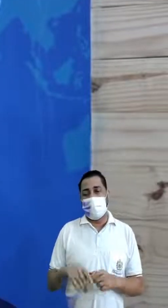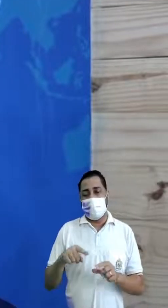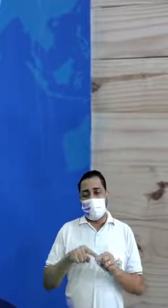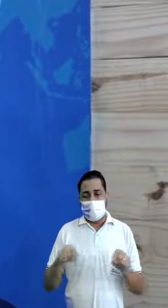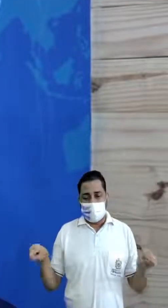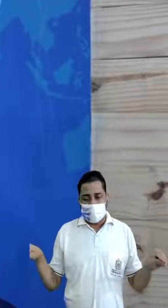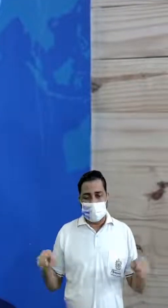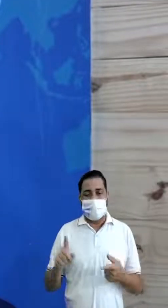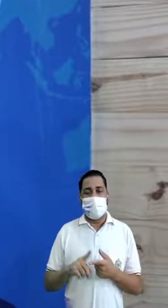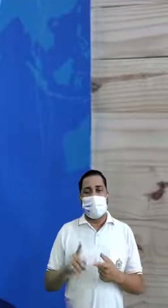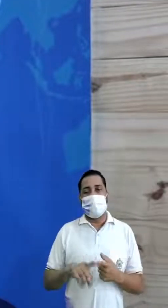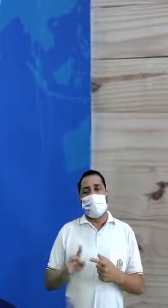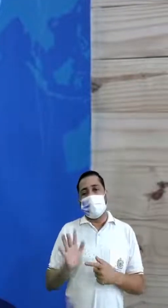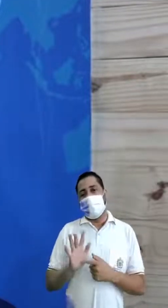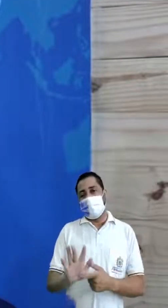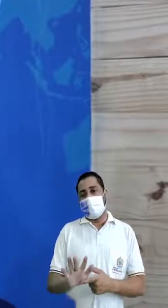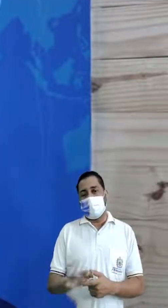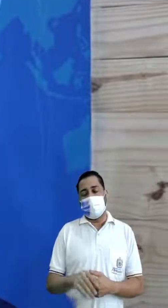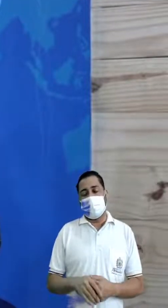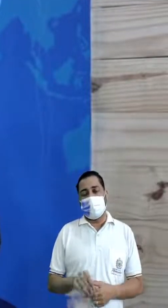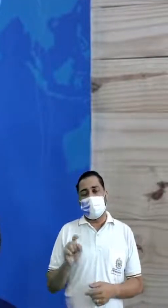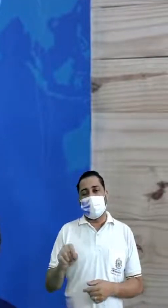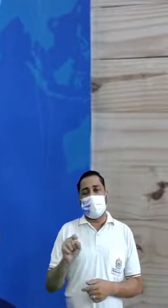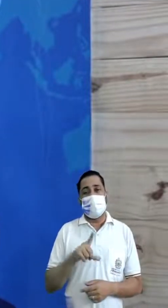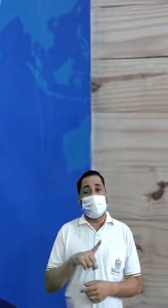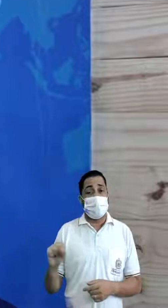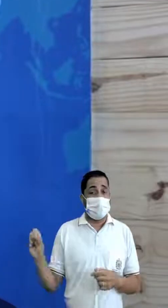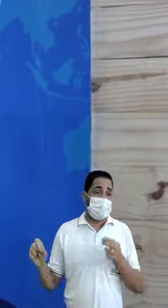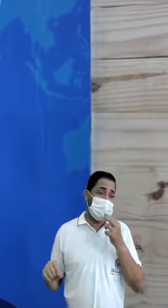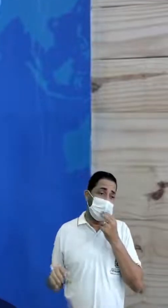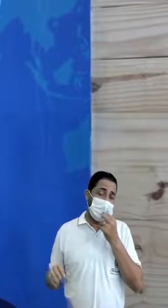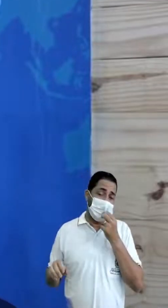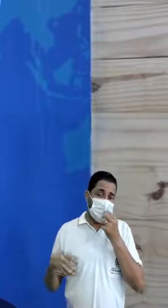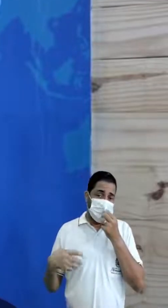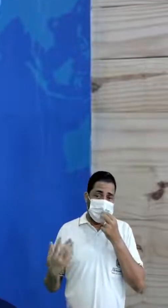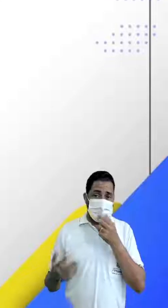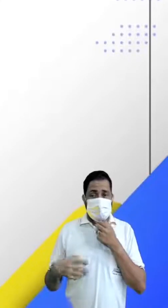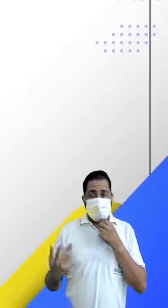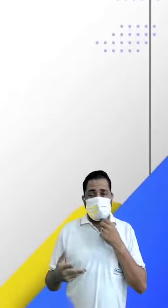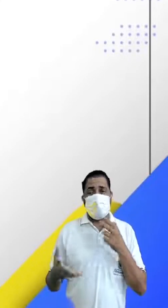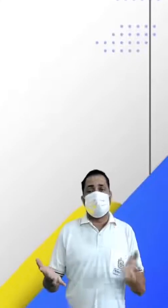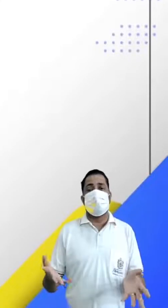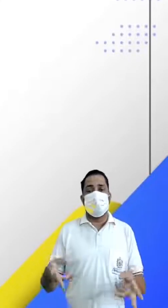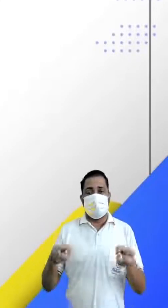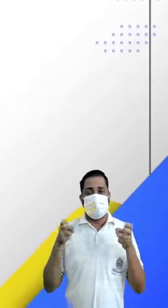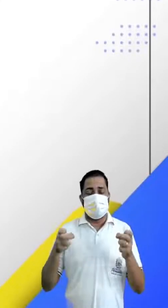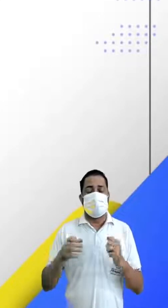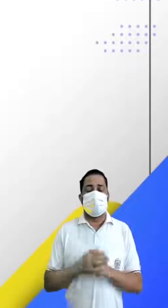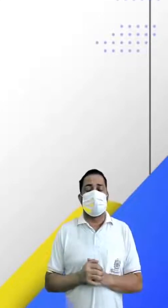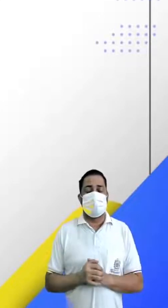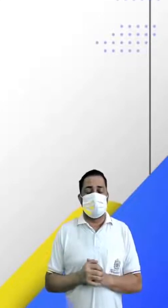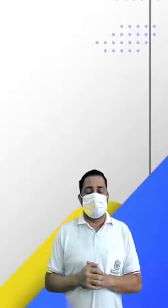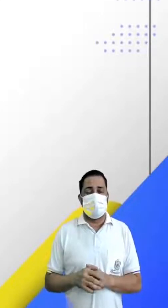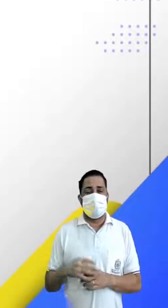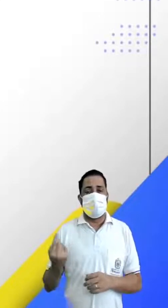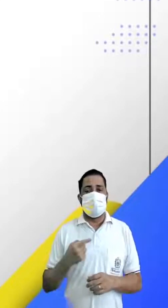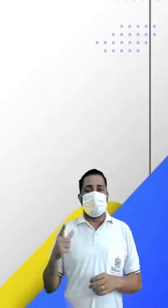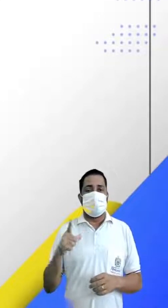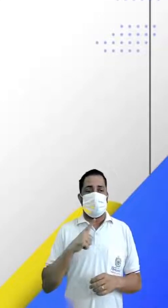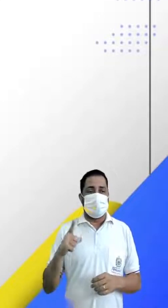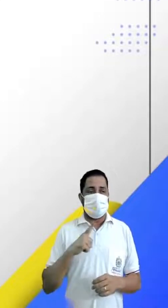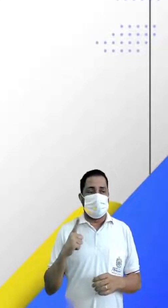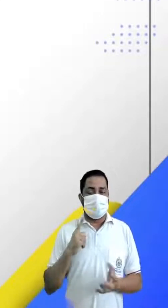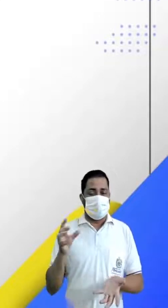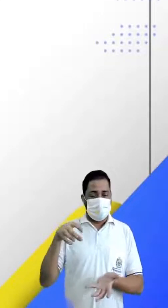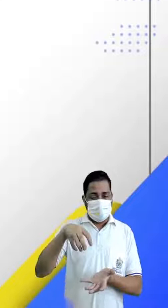horizonte, as projetantes e o ponto de fuga. Então, ó, observem que a gente tem ali no